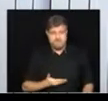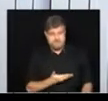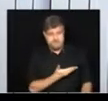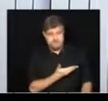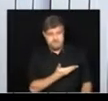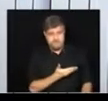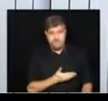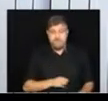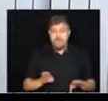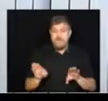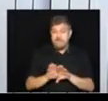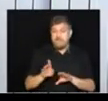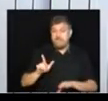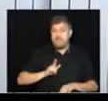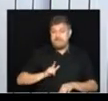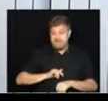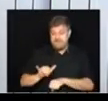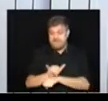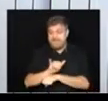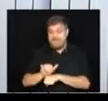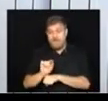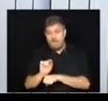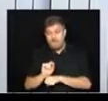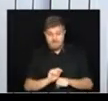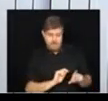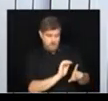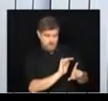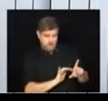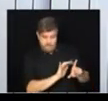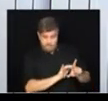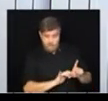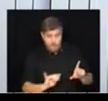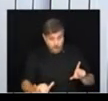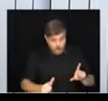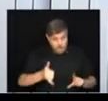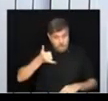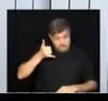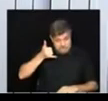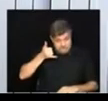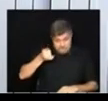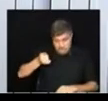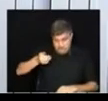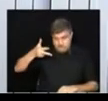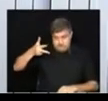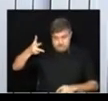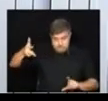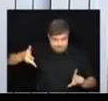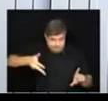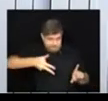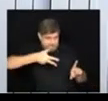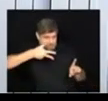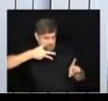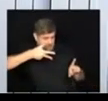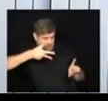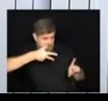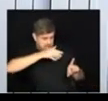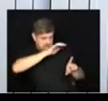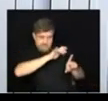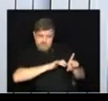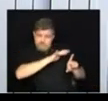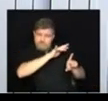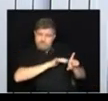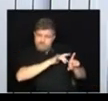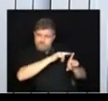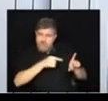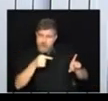978293776 ou através do nosso QR Code. Pega o seu celular, abre a câmera, mira aqui para o QR Code e vai